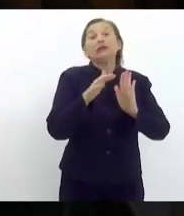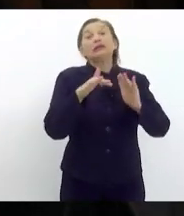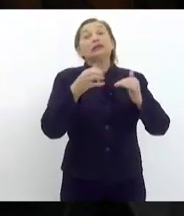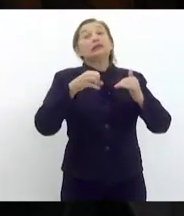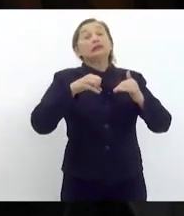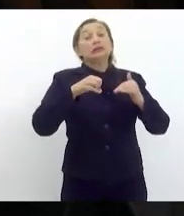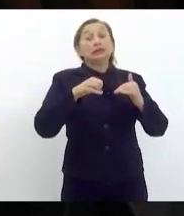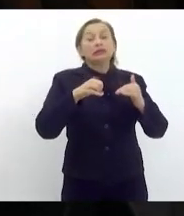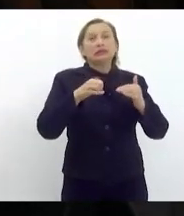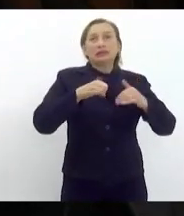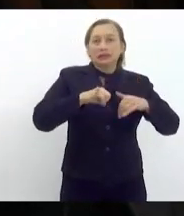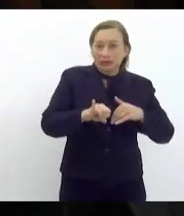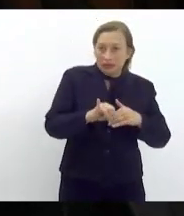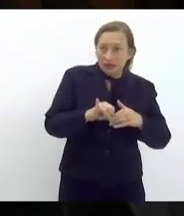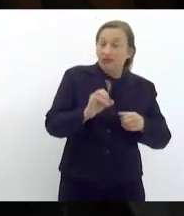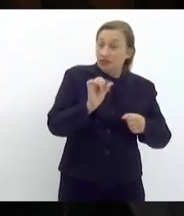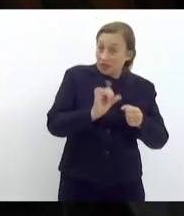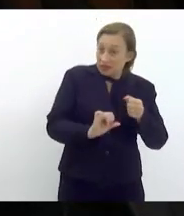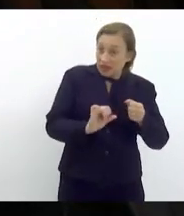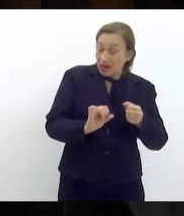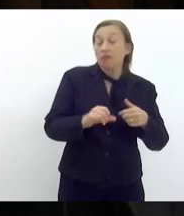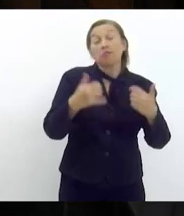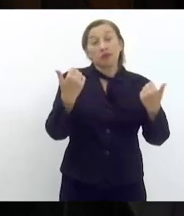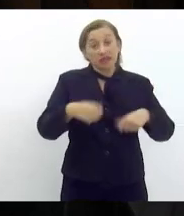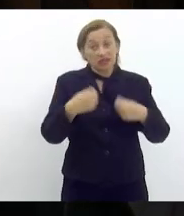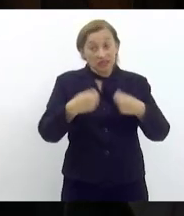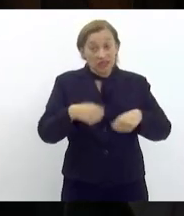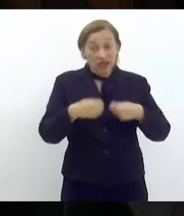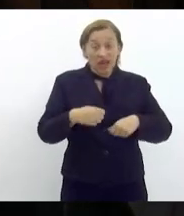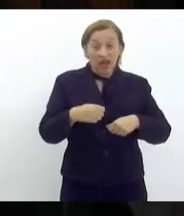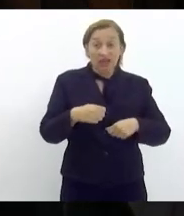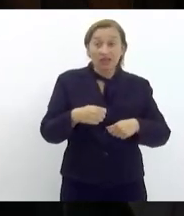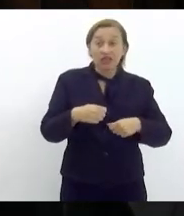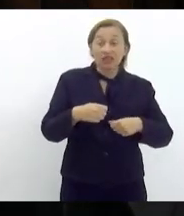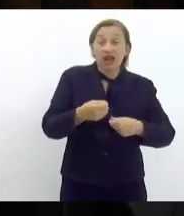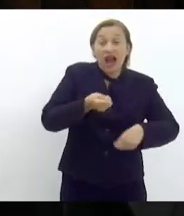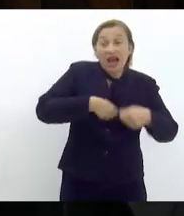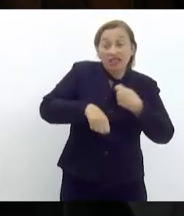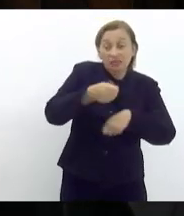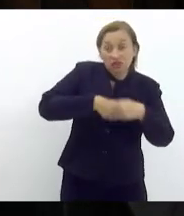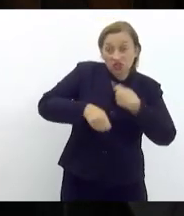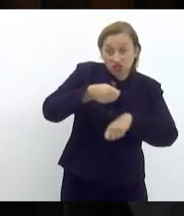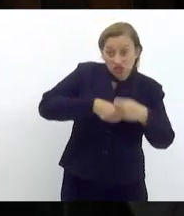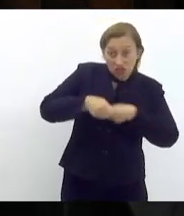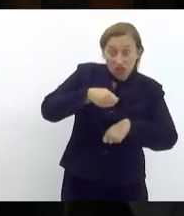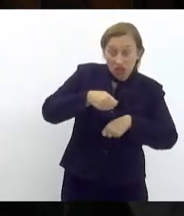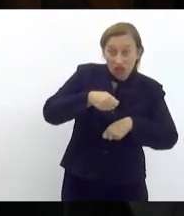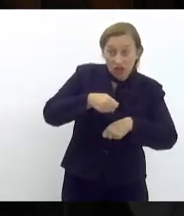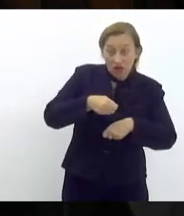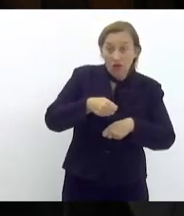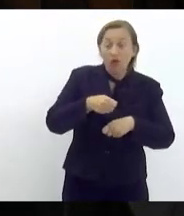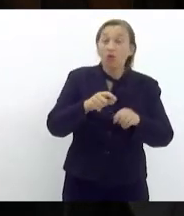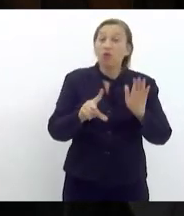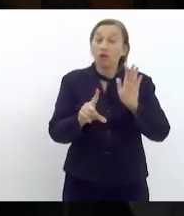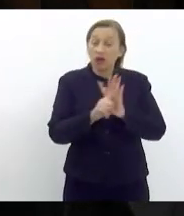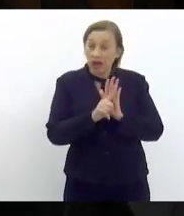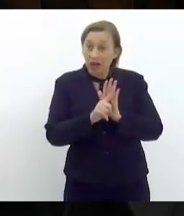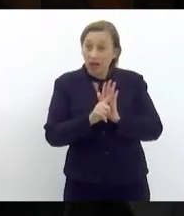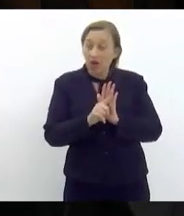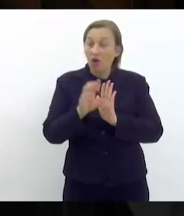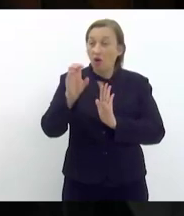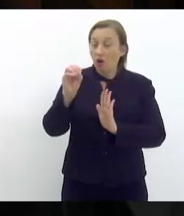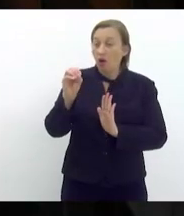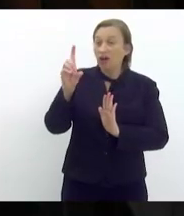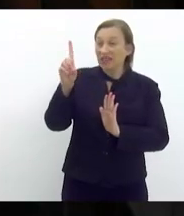por duodécimo. E, para governar com lei orçamentária, já é muito difícil, por